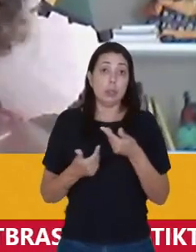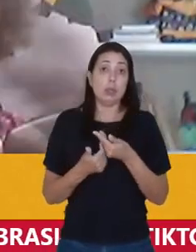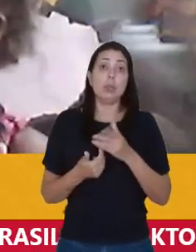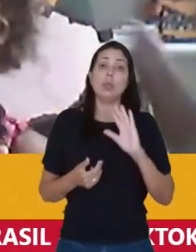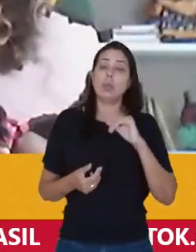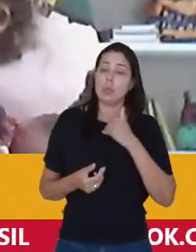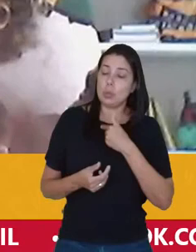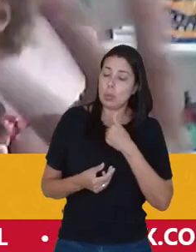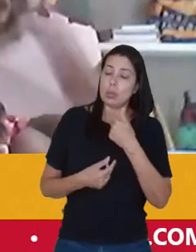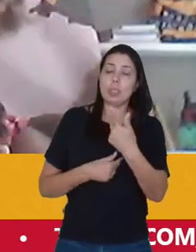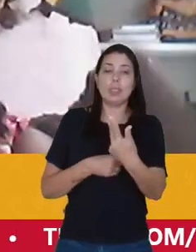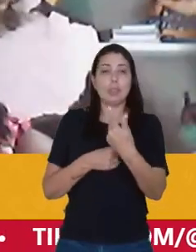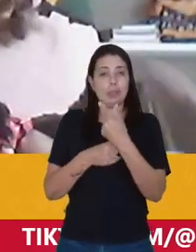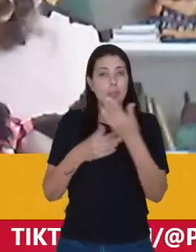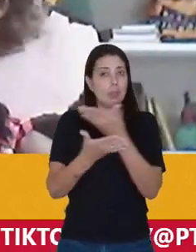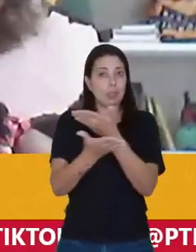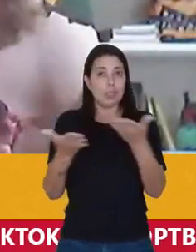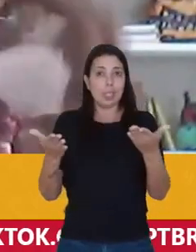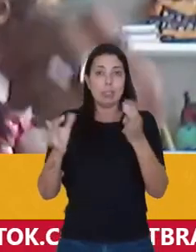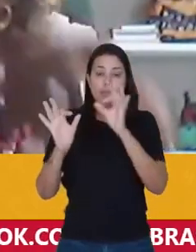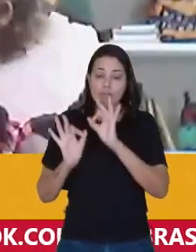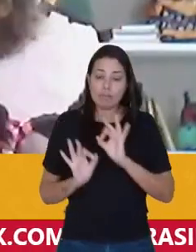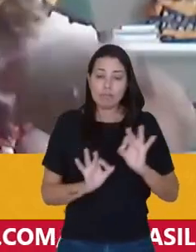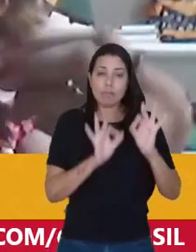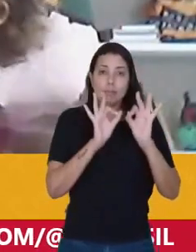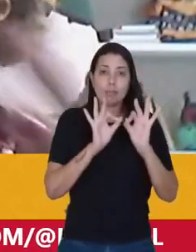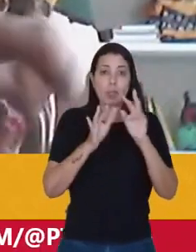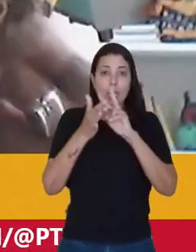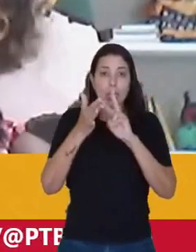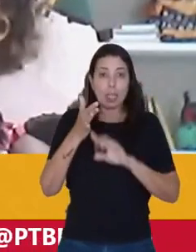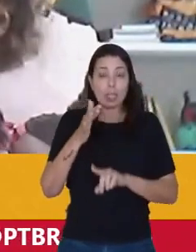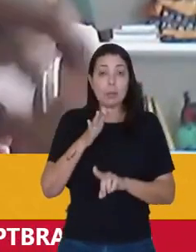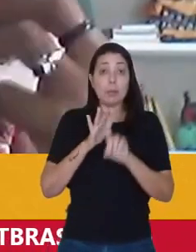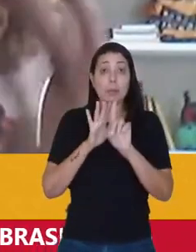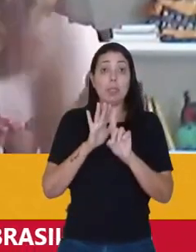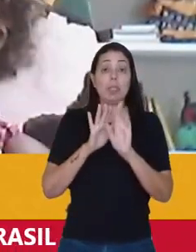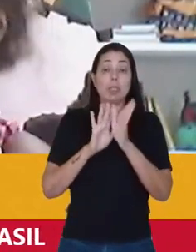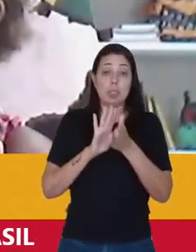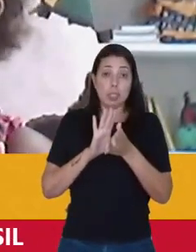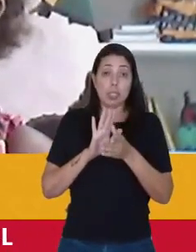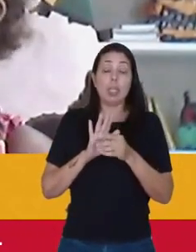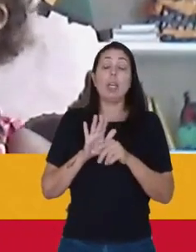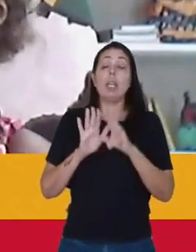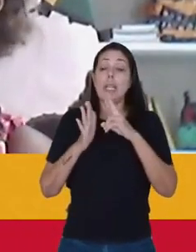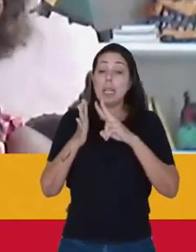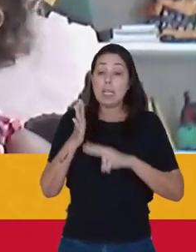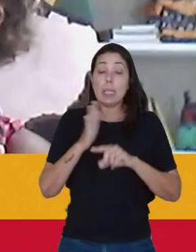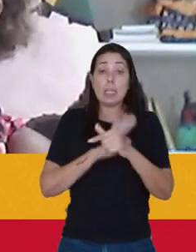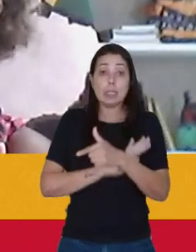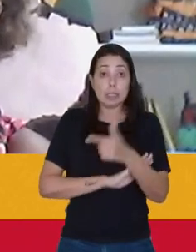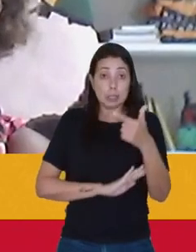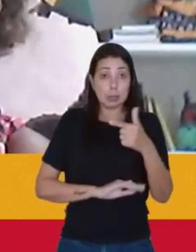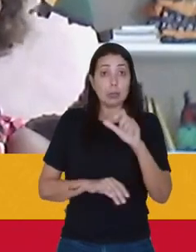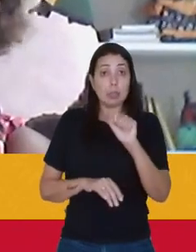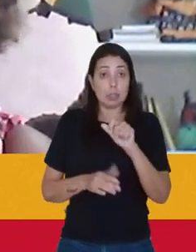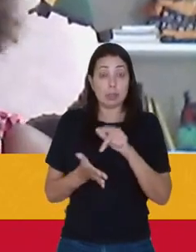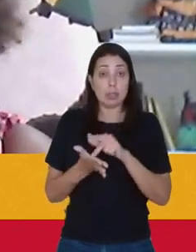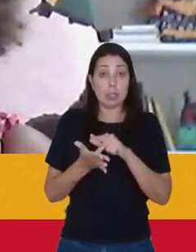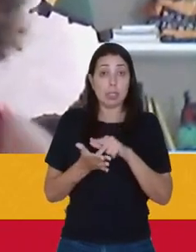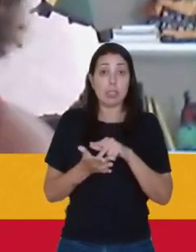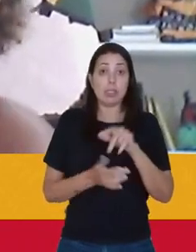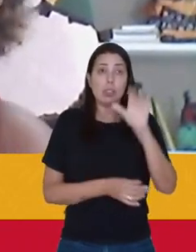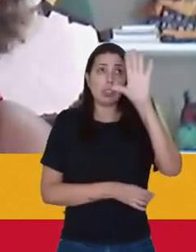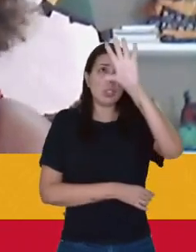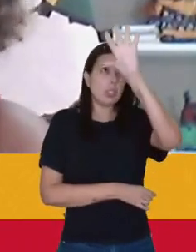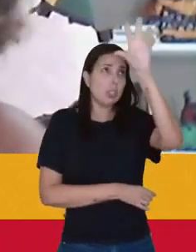nós que nos assistem, que todas as pessoas que assistem aqui, leia a primeira edição e leia a segunda edição do vacinômetro quilombola.